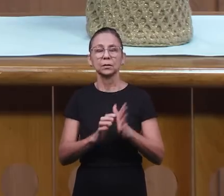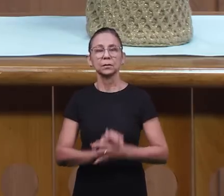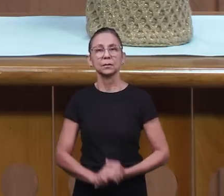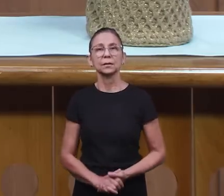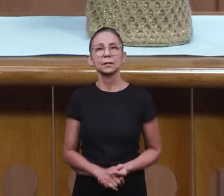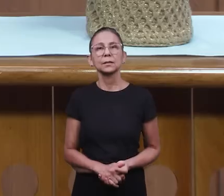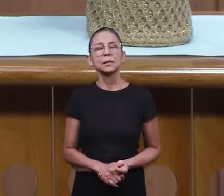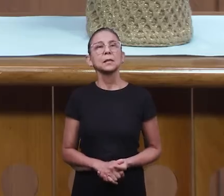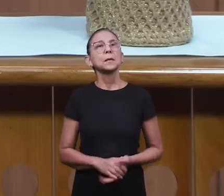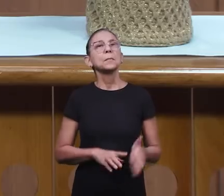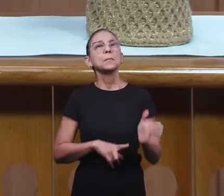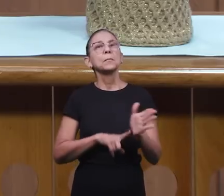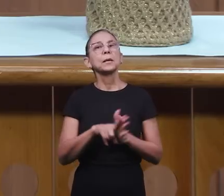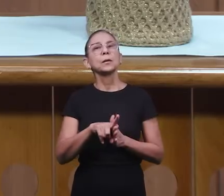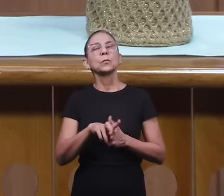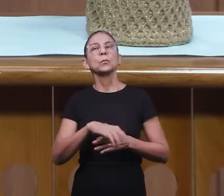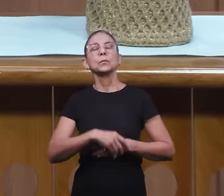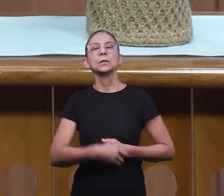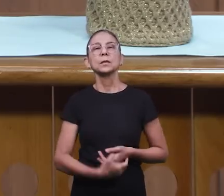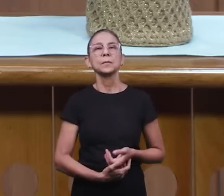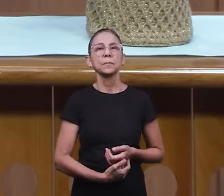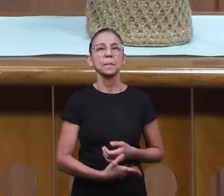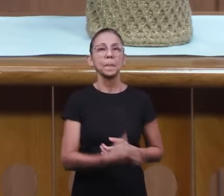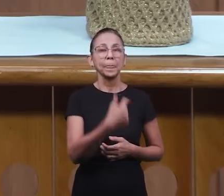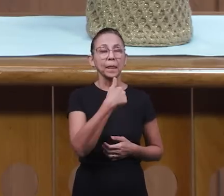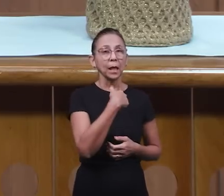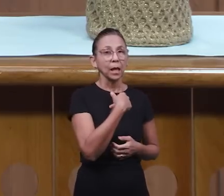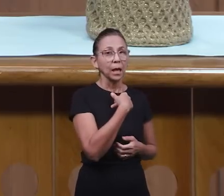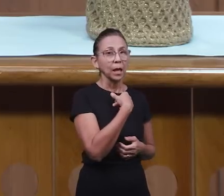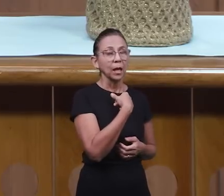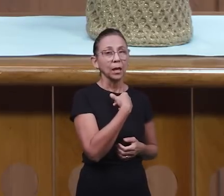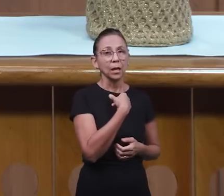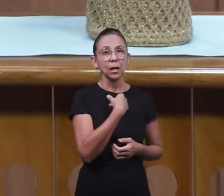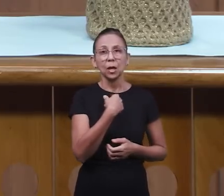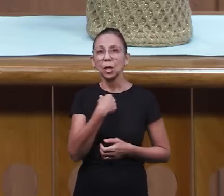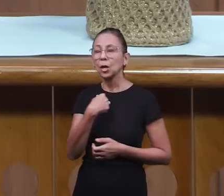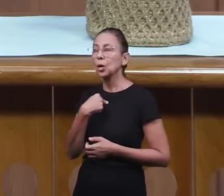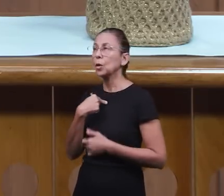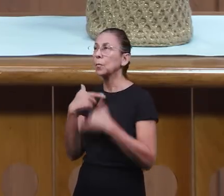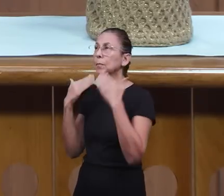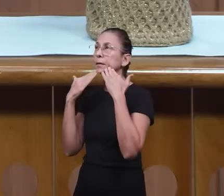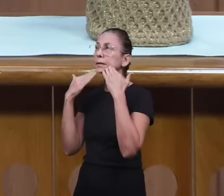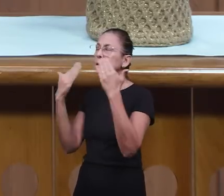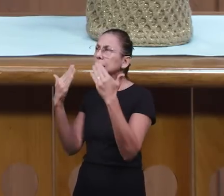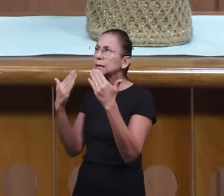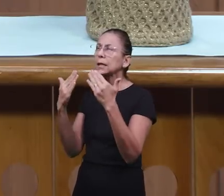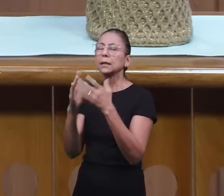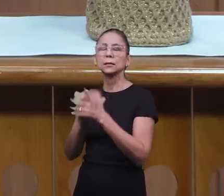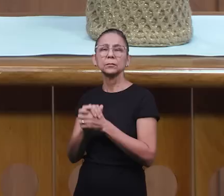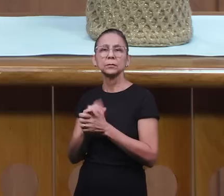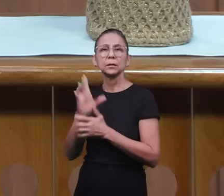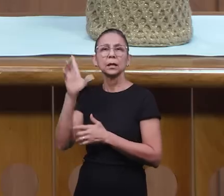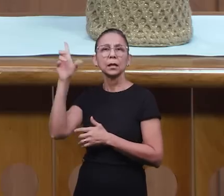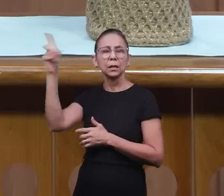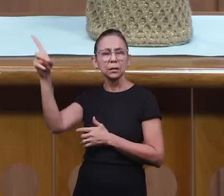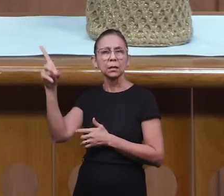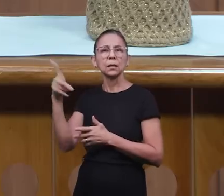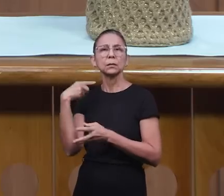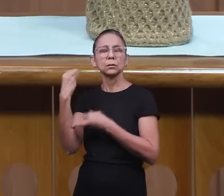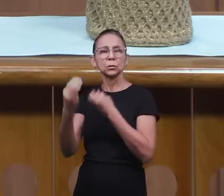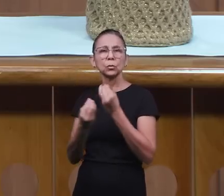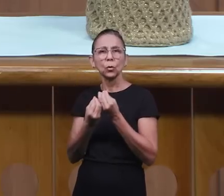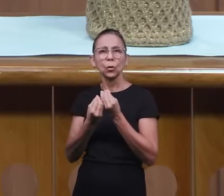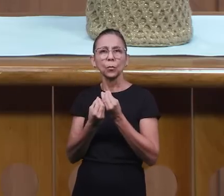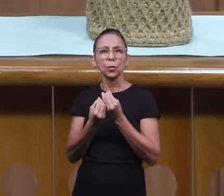6, ele chega a perguntar assim: virei a Deus, perante ele, com holocaustos, diz